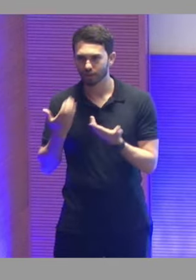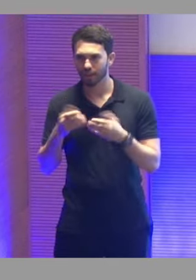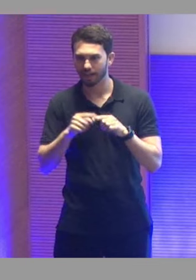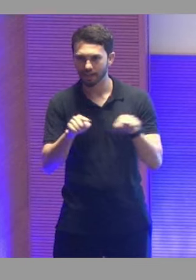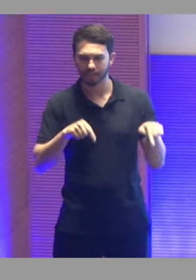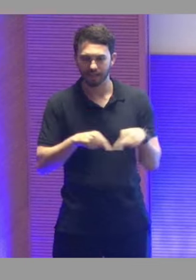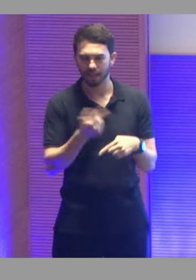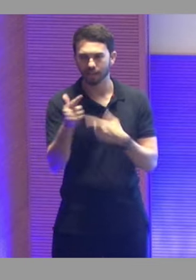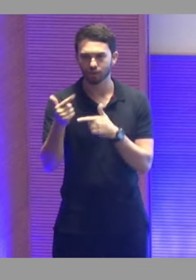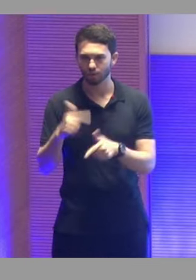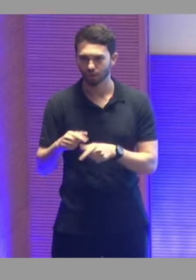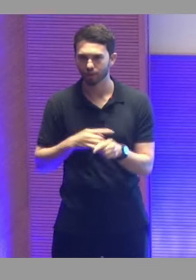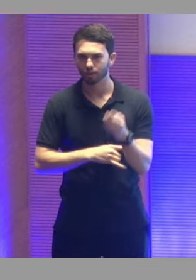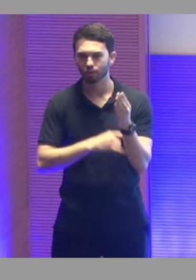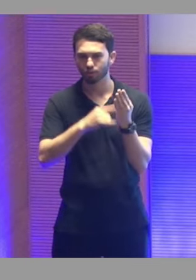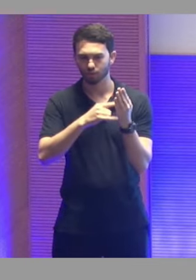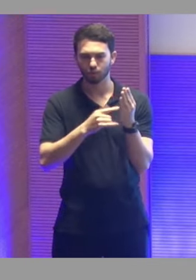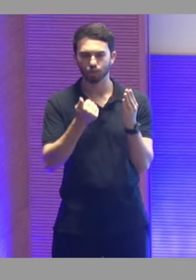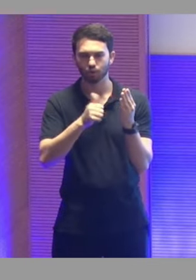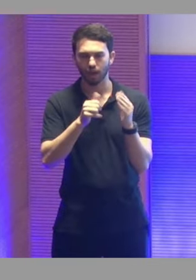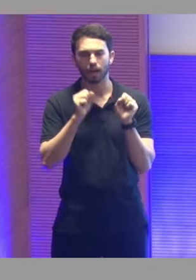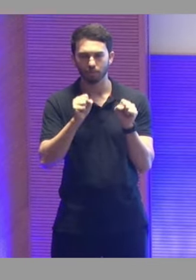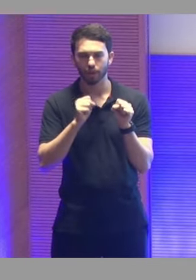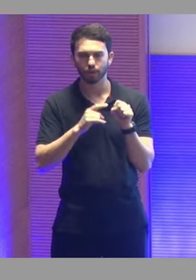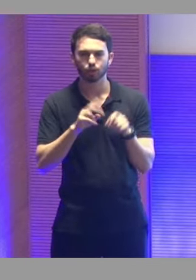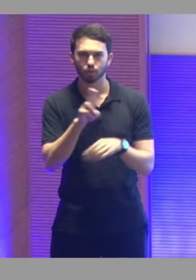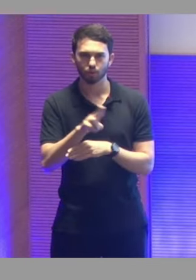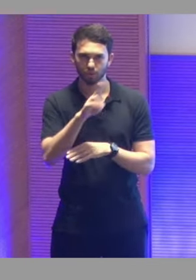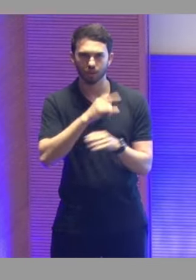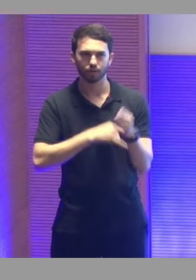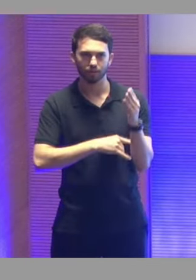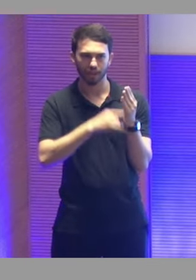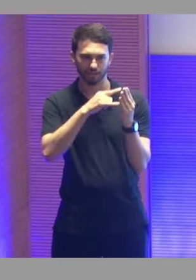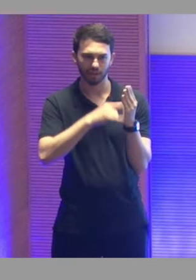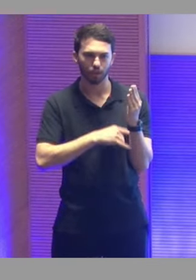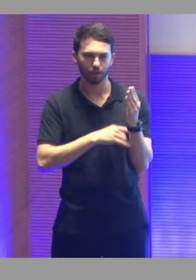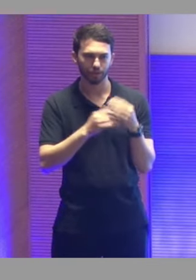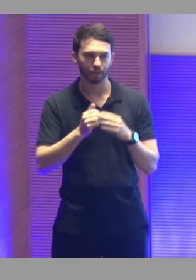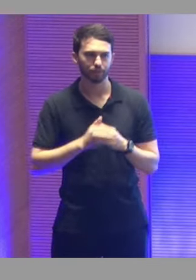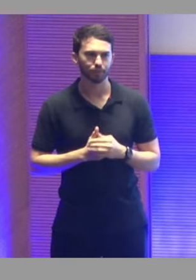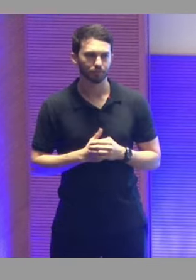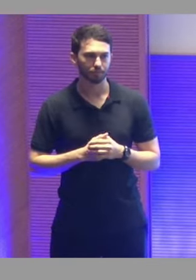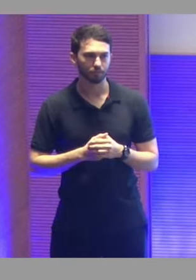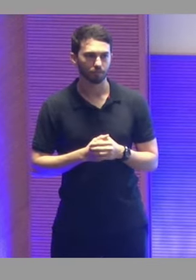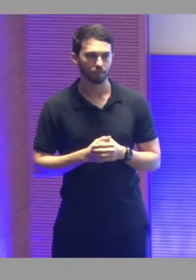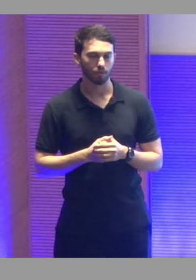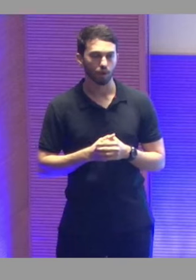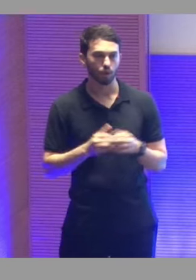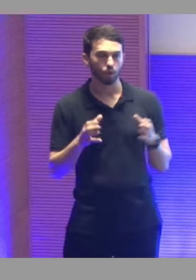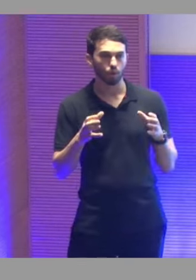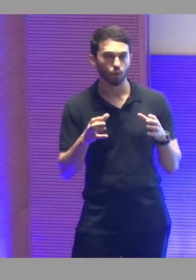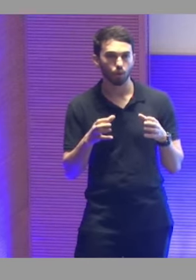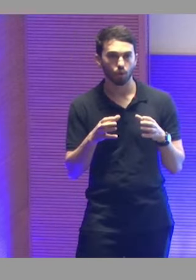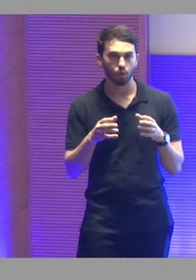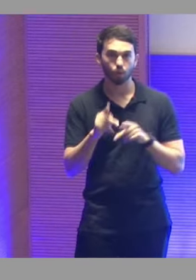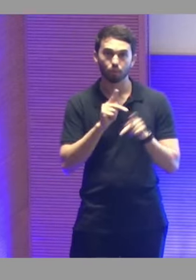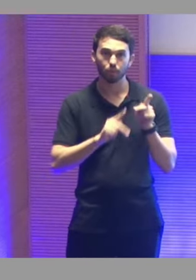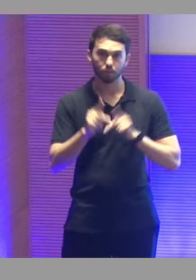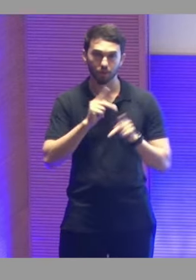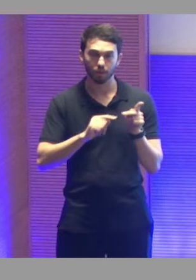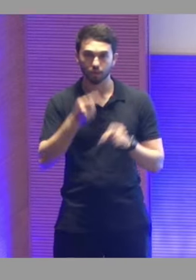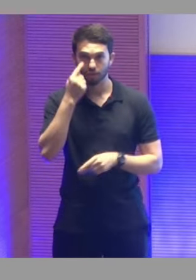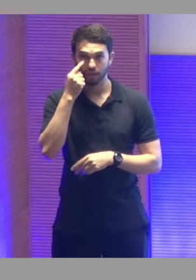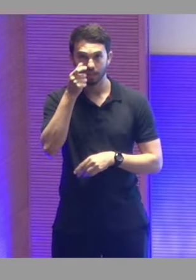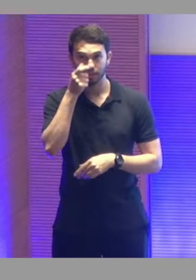gostariam de ver os casos no 11º andar Podem subir por meio dos Elevadores Ok o público que está nos assistindo